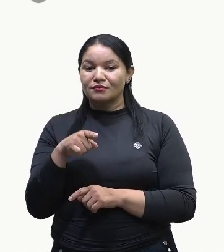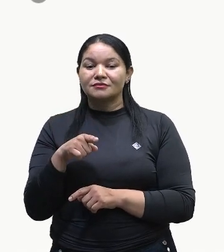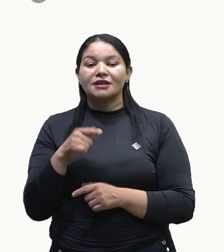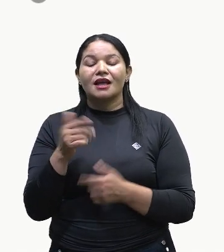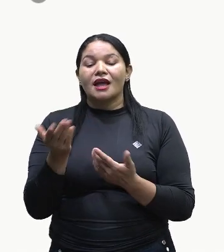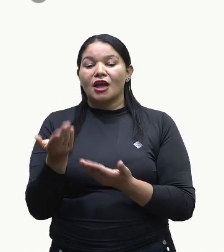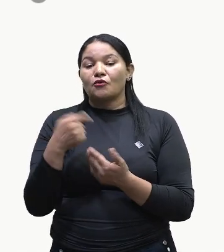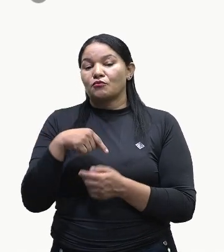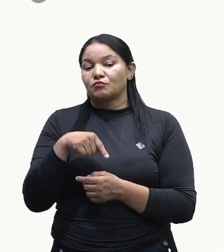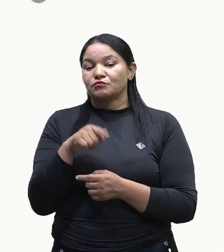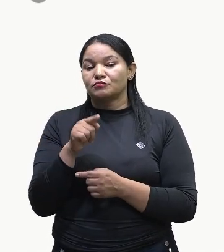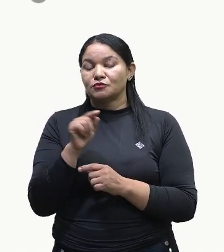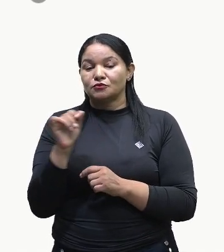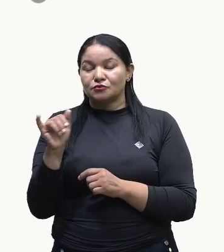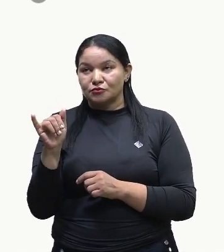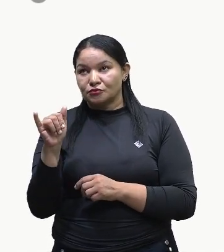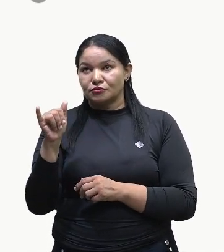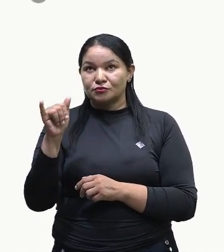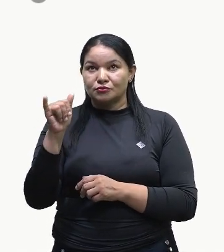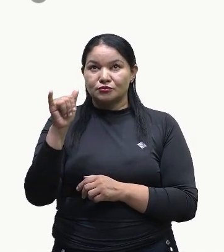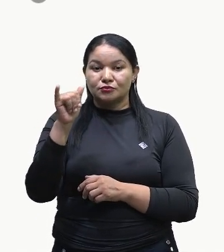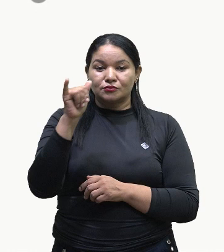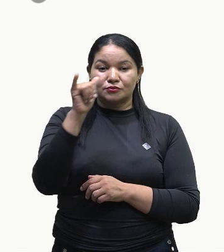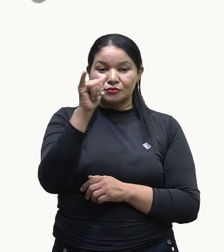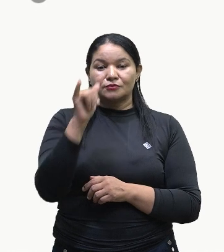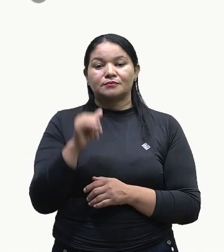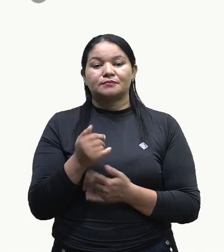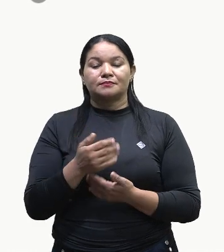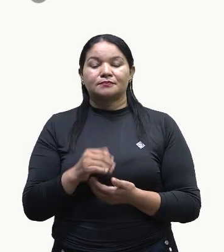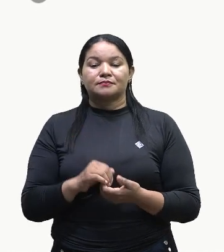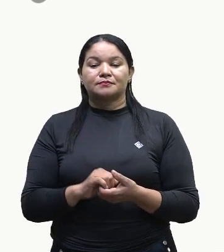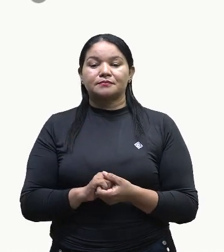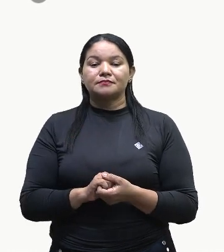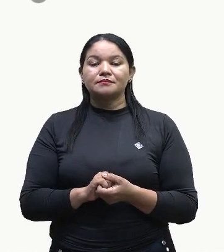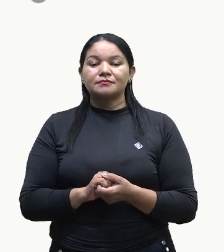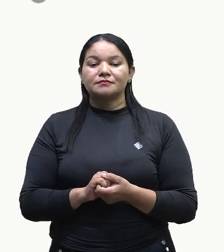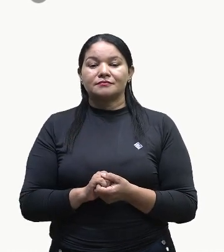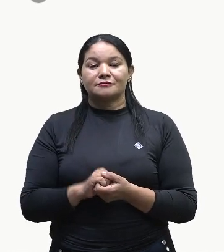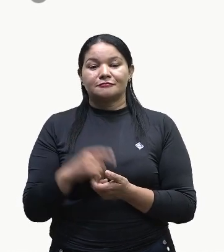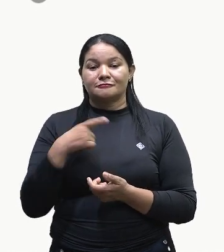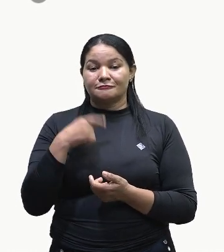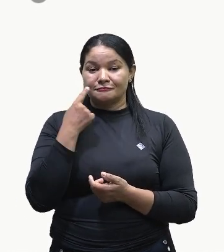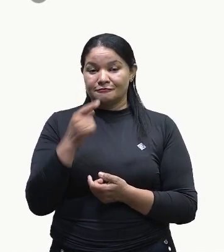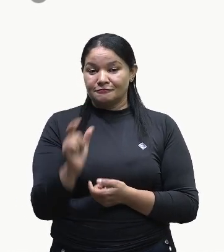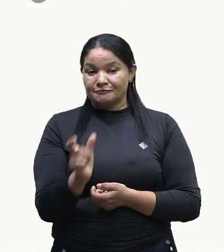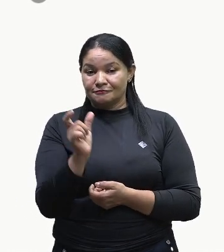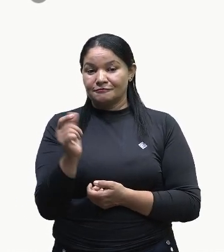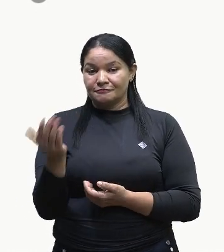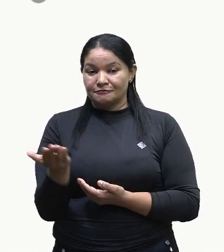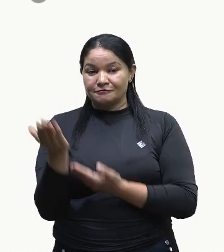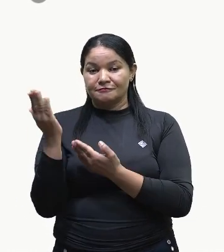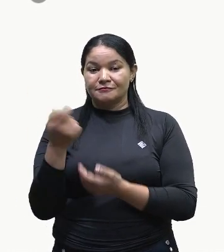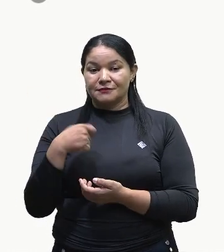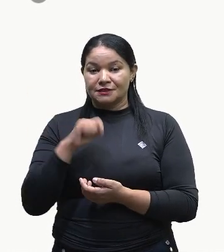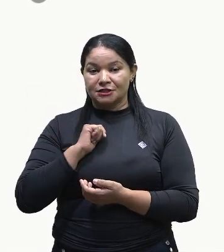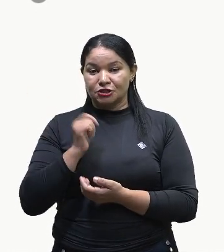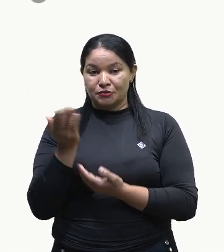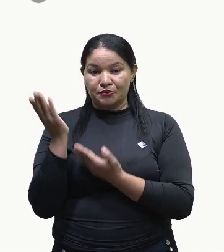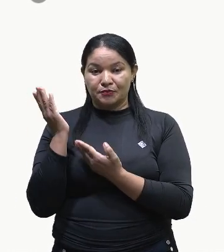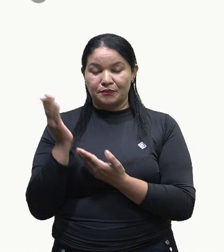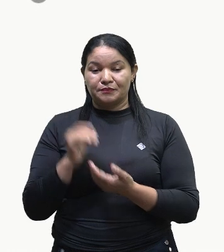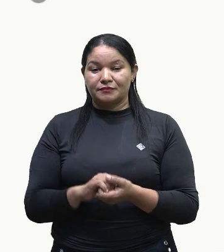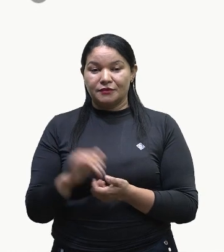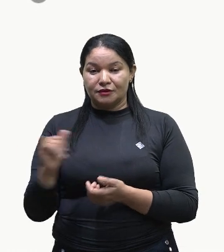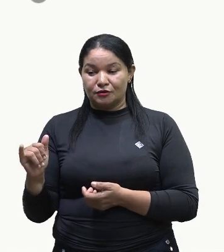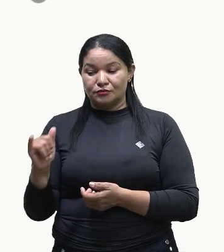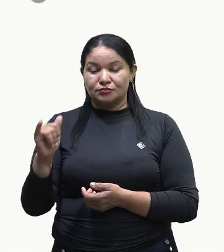que circula por el aire. Então, nós temos o avião, que possui aí